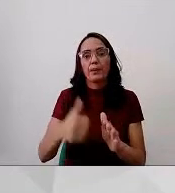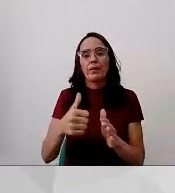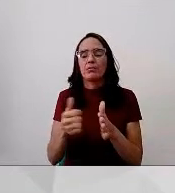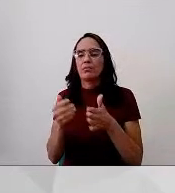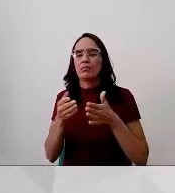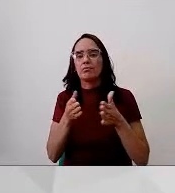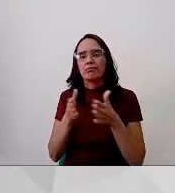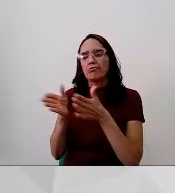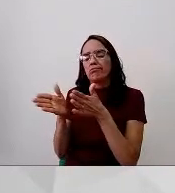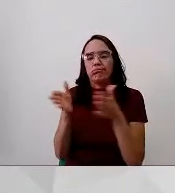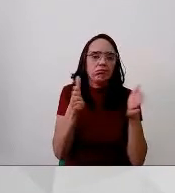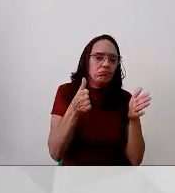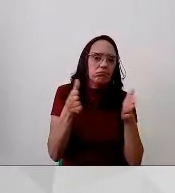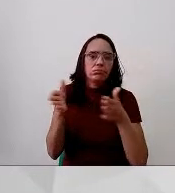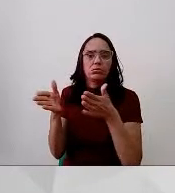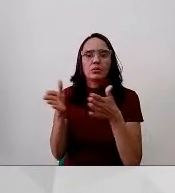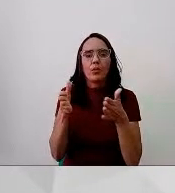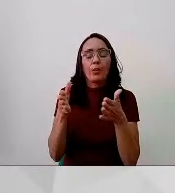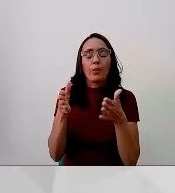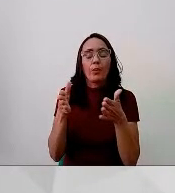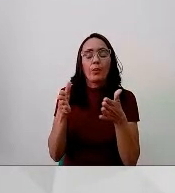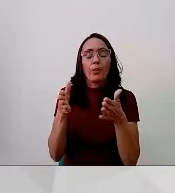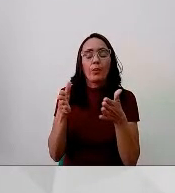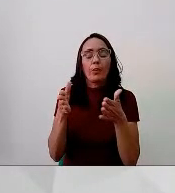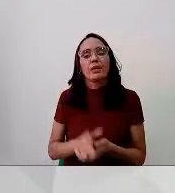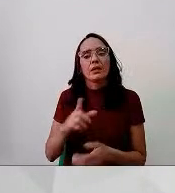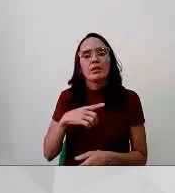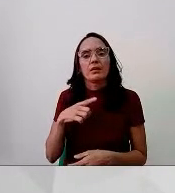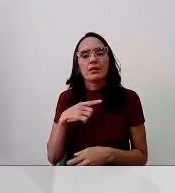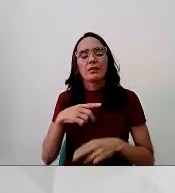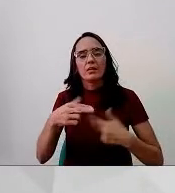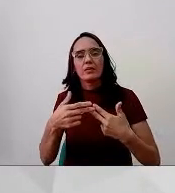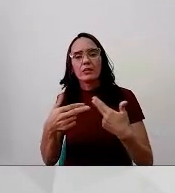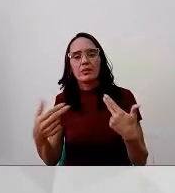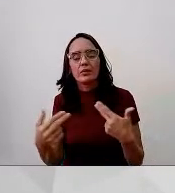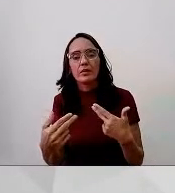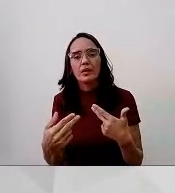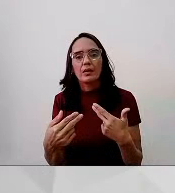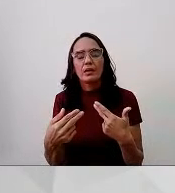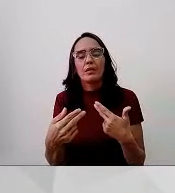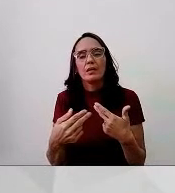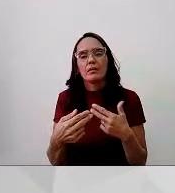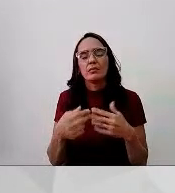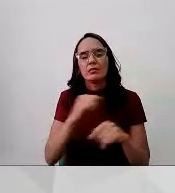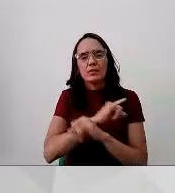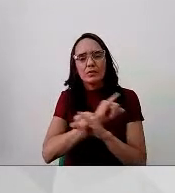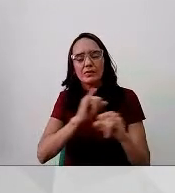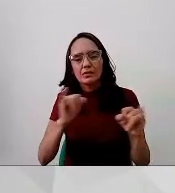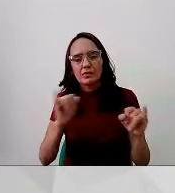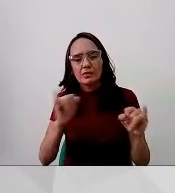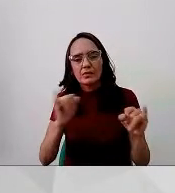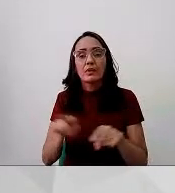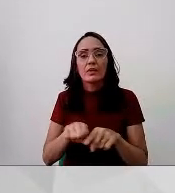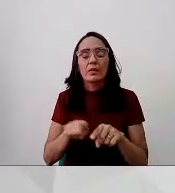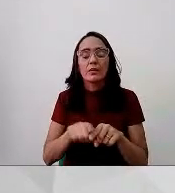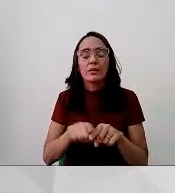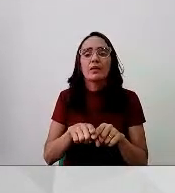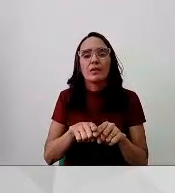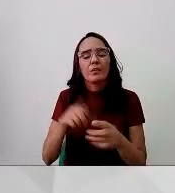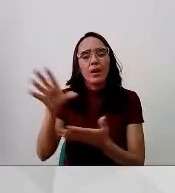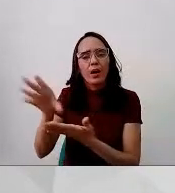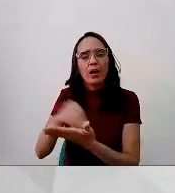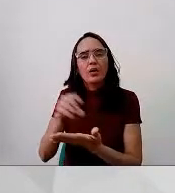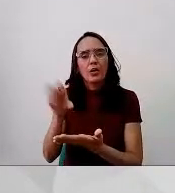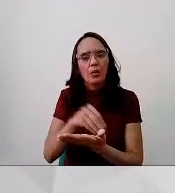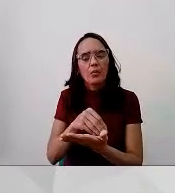várias versões, né? Começou em 70, depois teve uma versão mais sofisticada, né, em